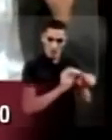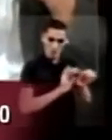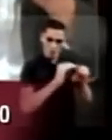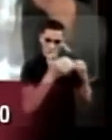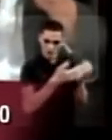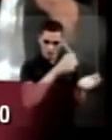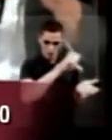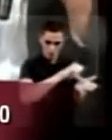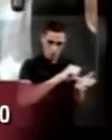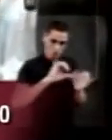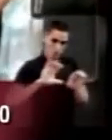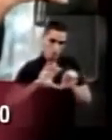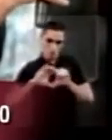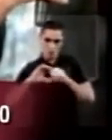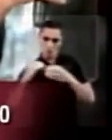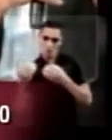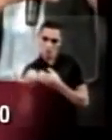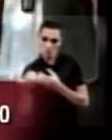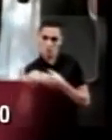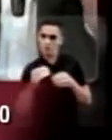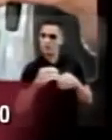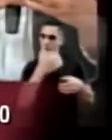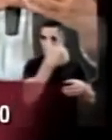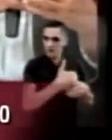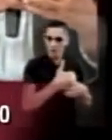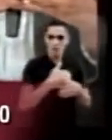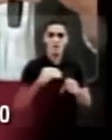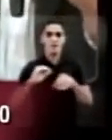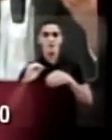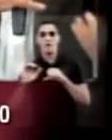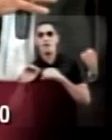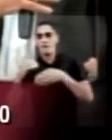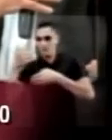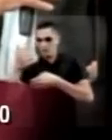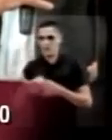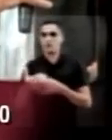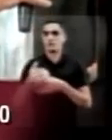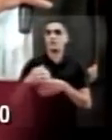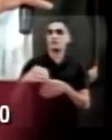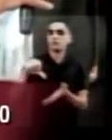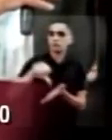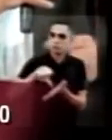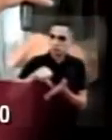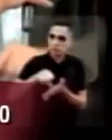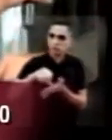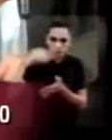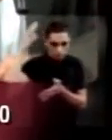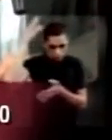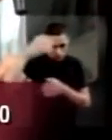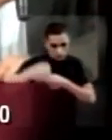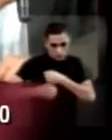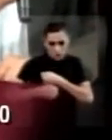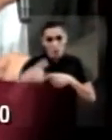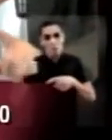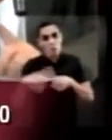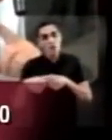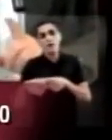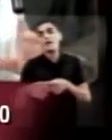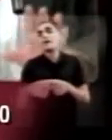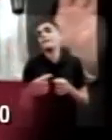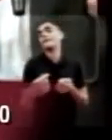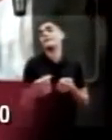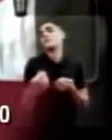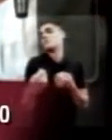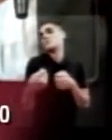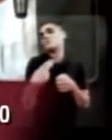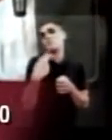em algum momento nós reabriremos. Mas nesse momento é ocioso, não vale a pena. Os hospitais, contando só